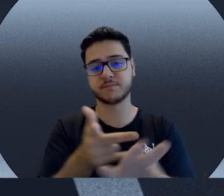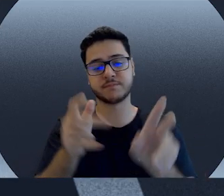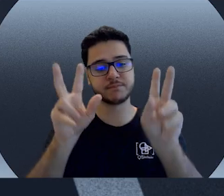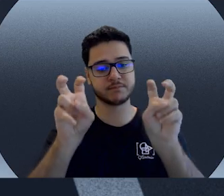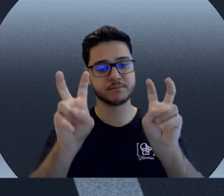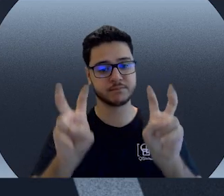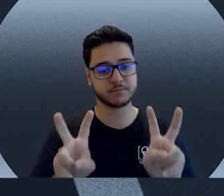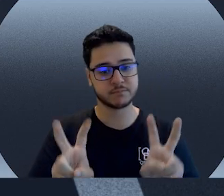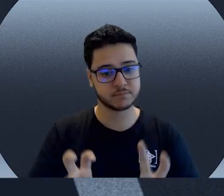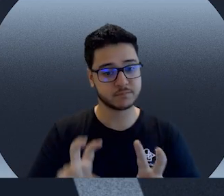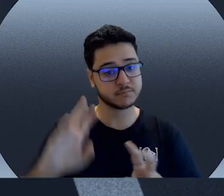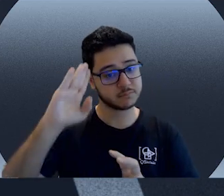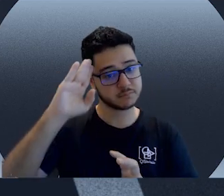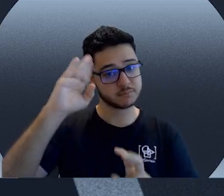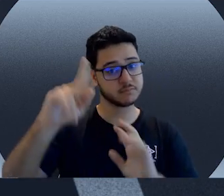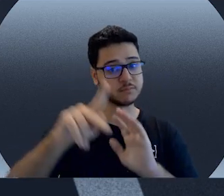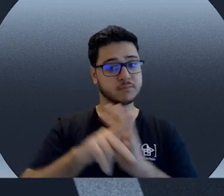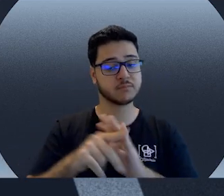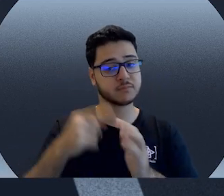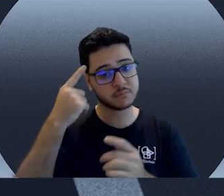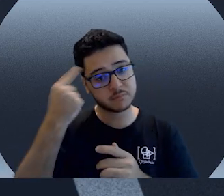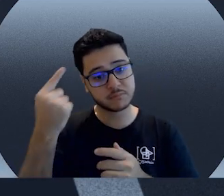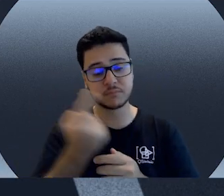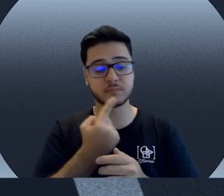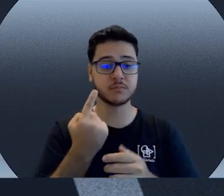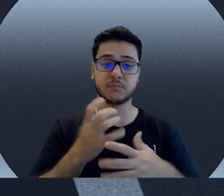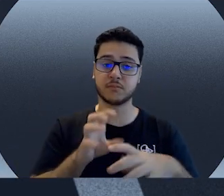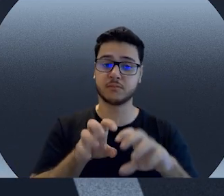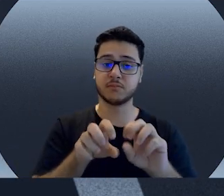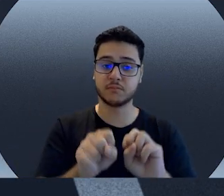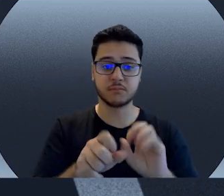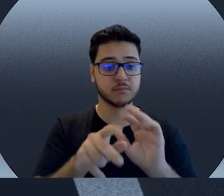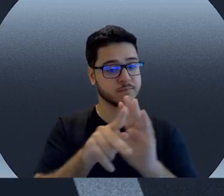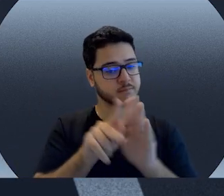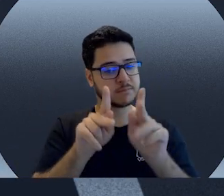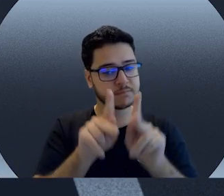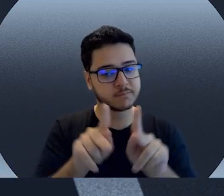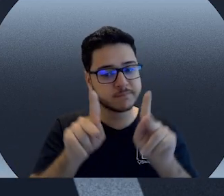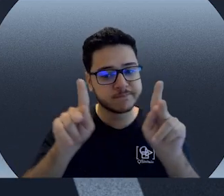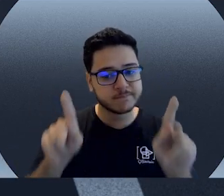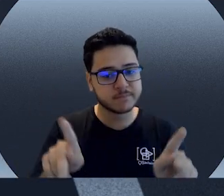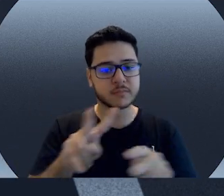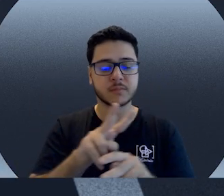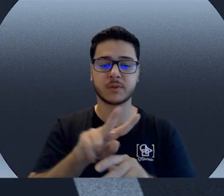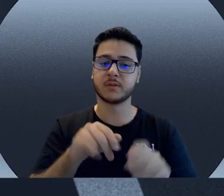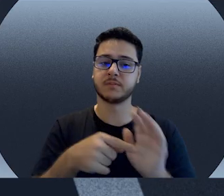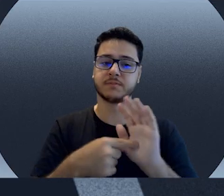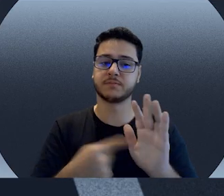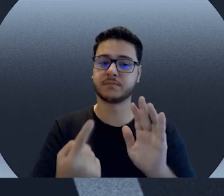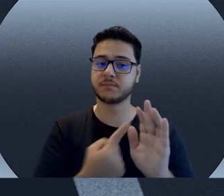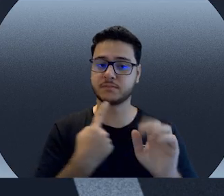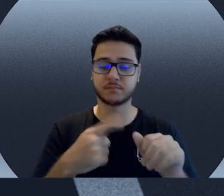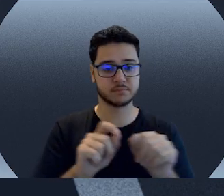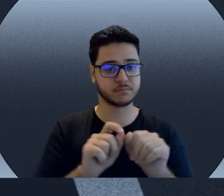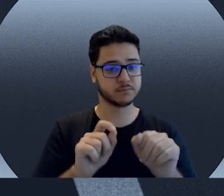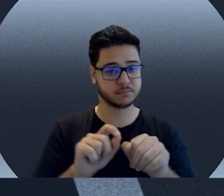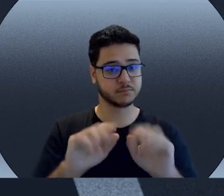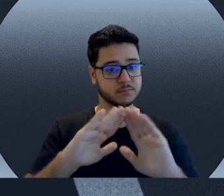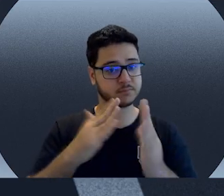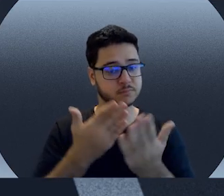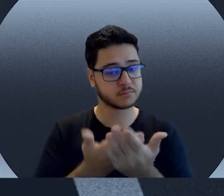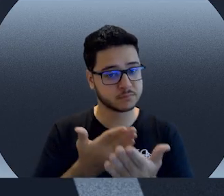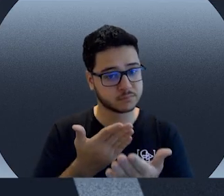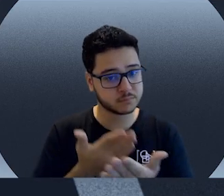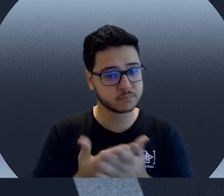multidisciplinar. E principalmente pensando que estamos numa formação de professores sobre isso, que vai nos levar a uma prática escolar,